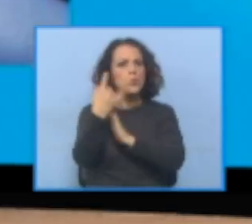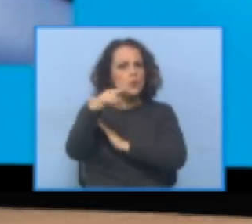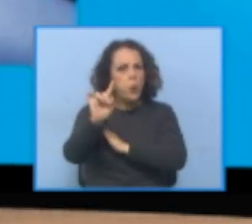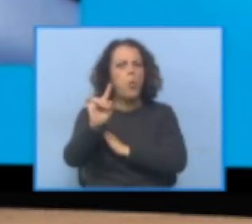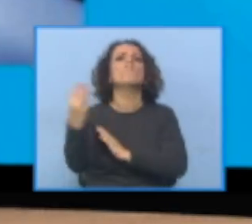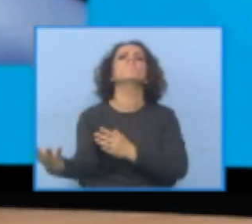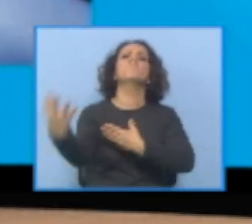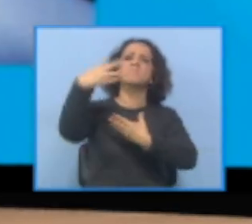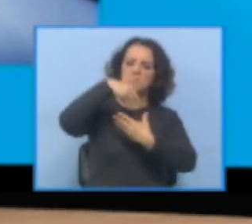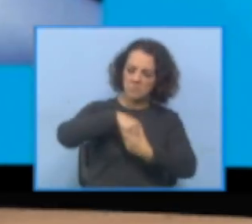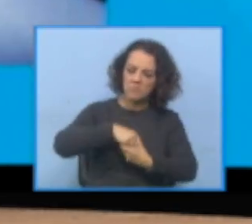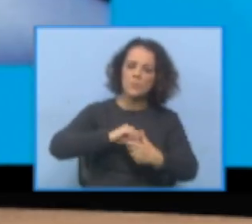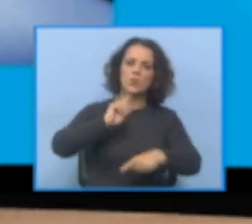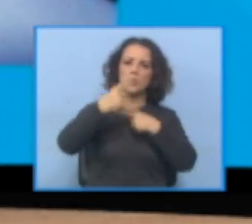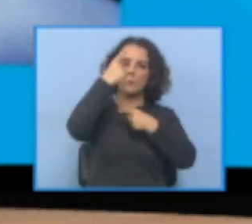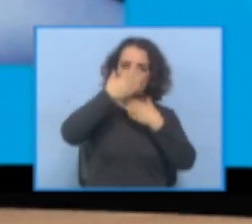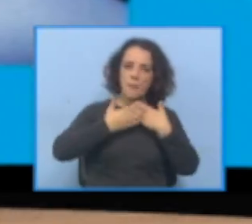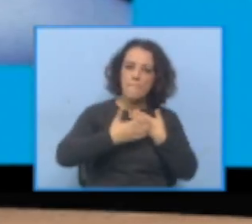semana inteira à noite com